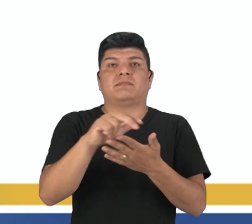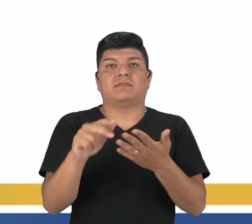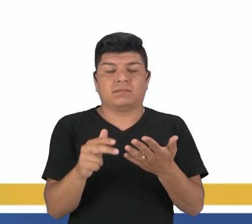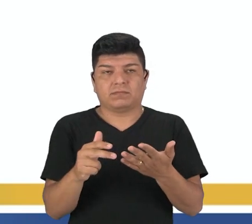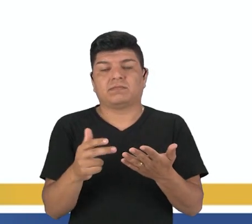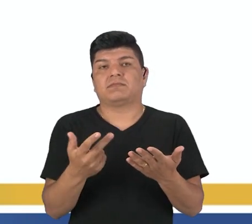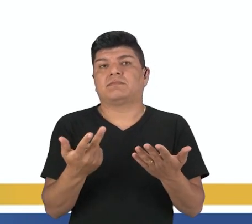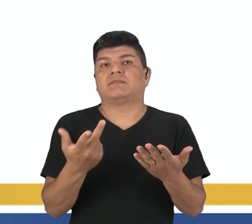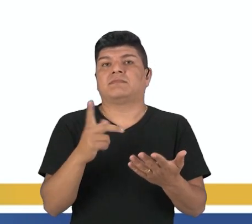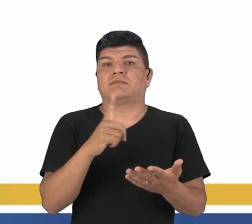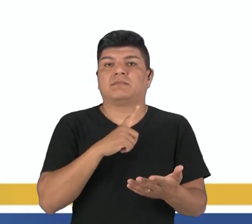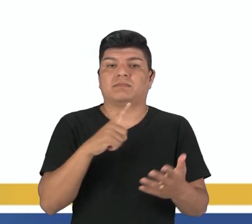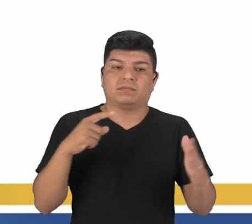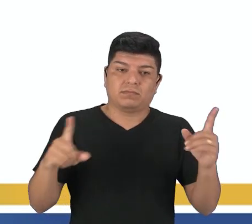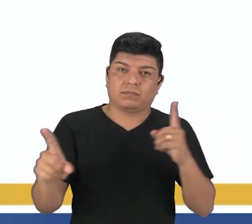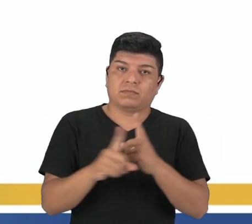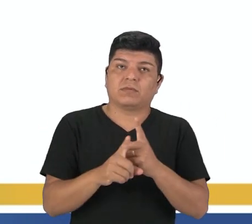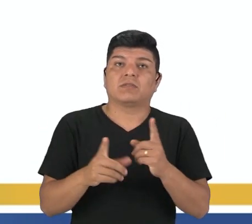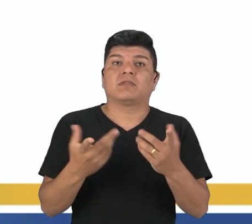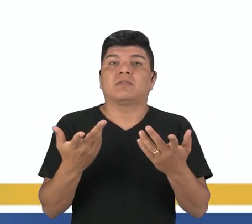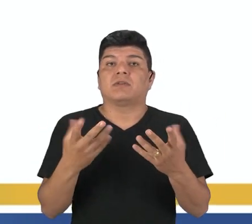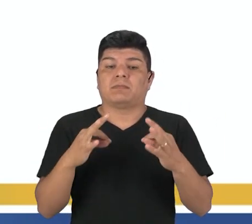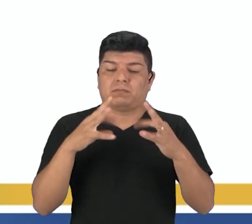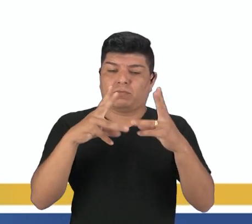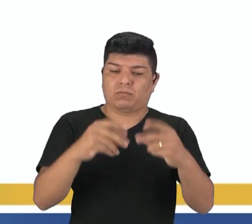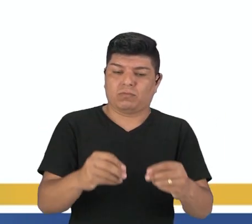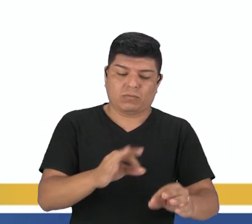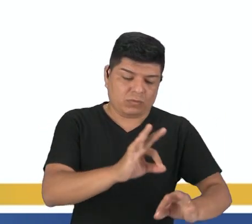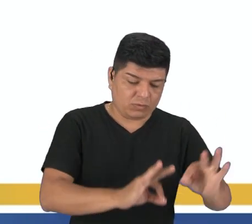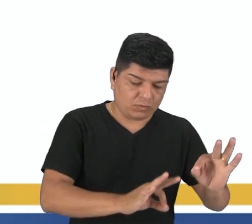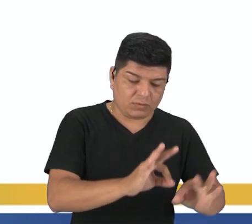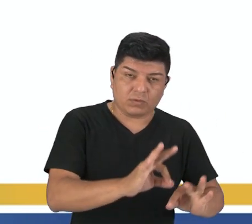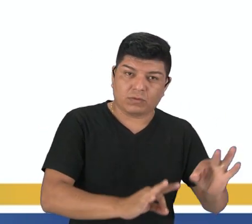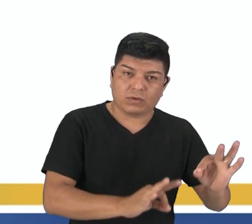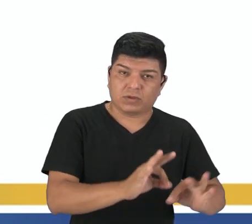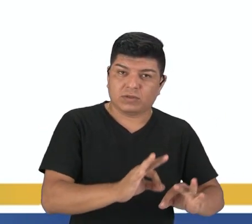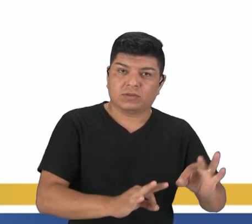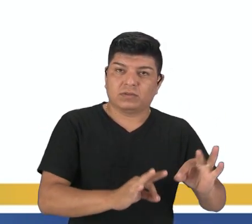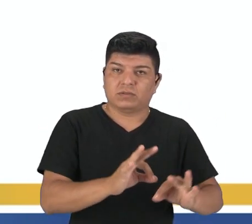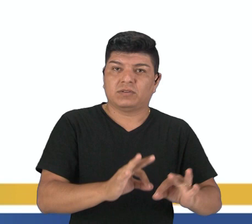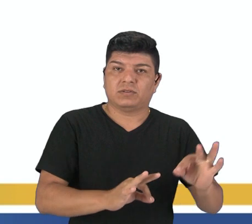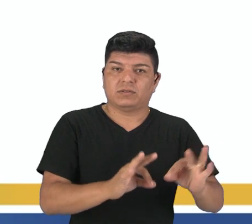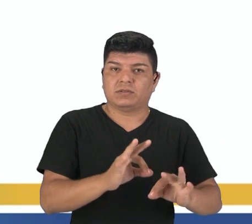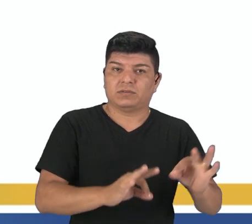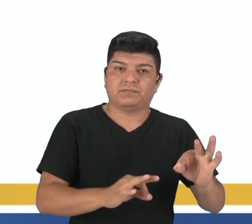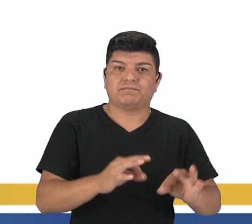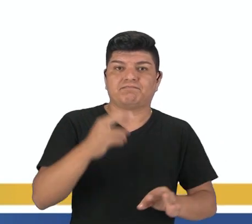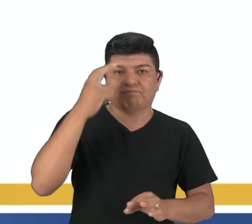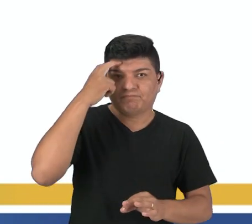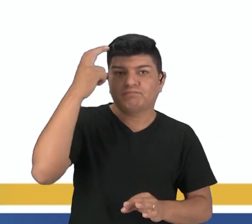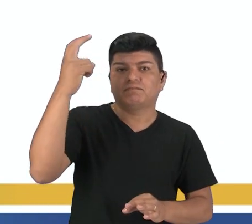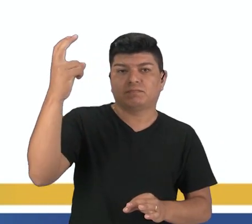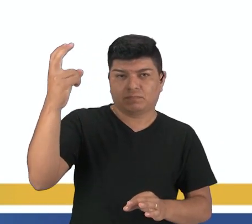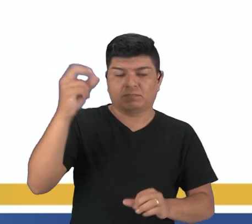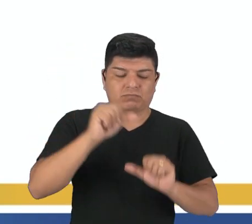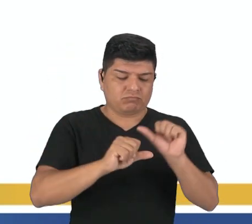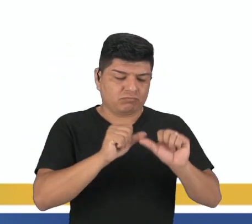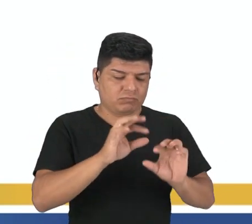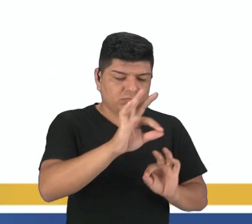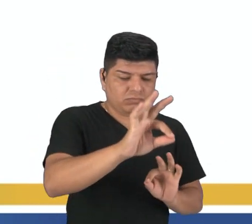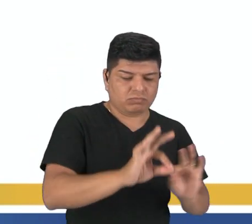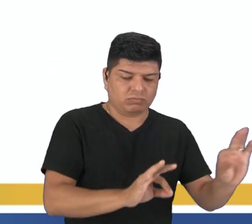outros elementos que você encontrar. Pegue todos eles, organize, seja criativo, mude de